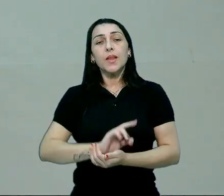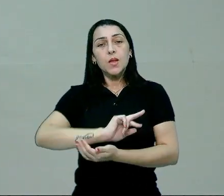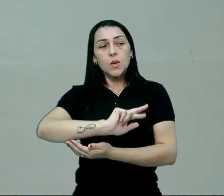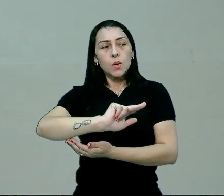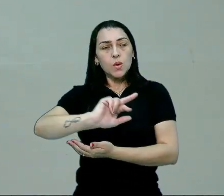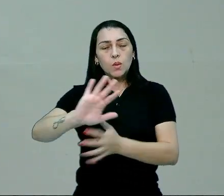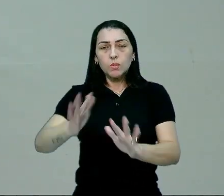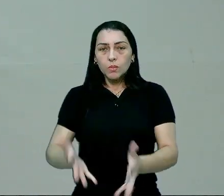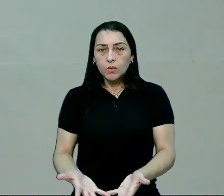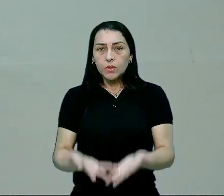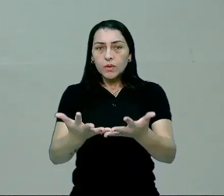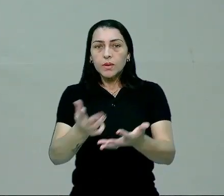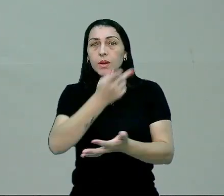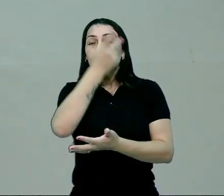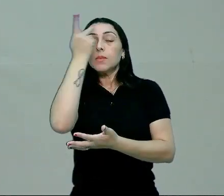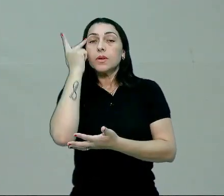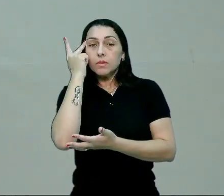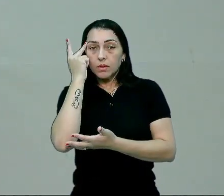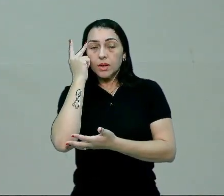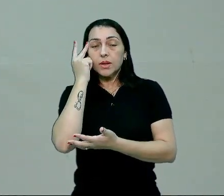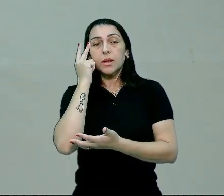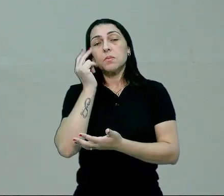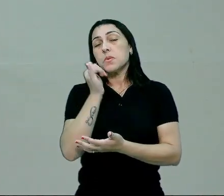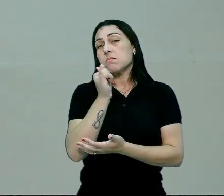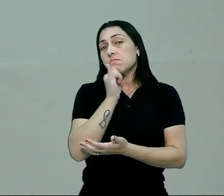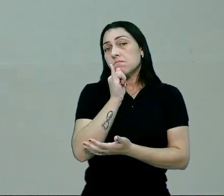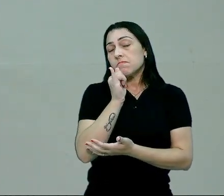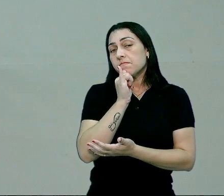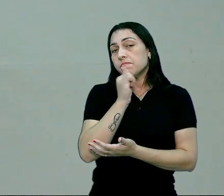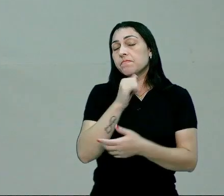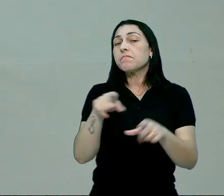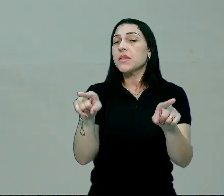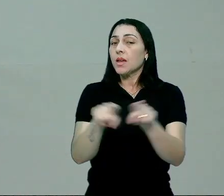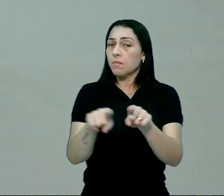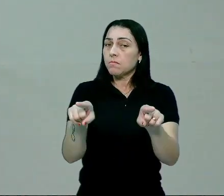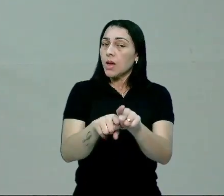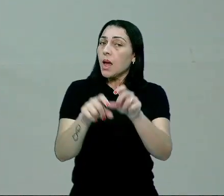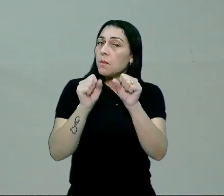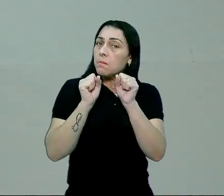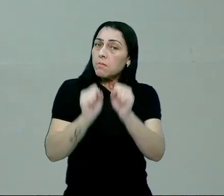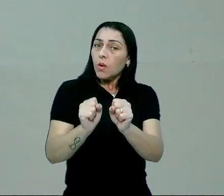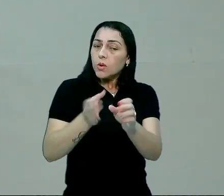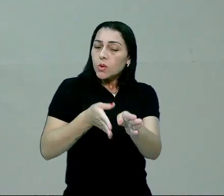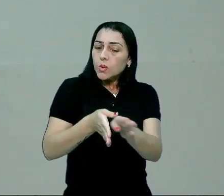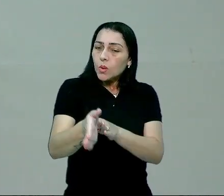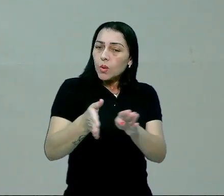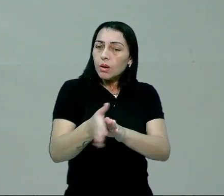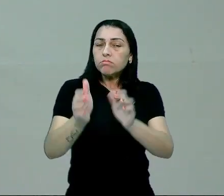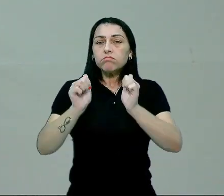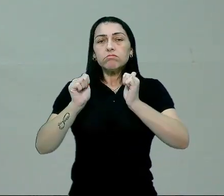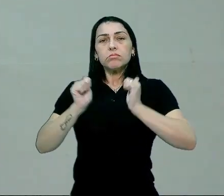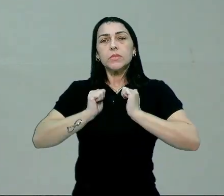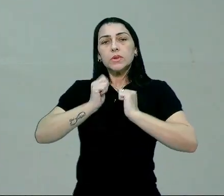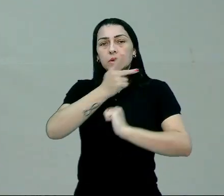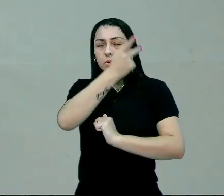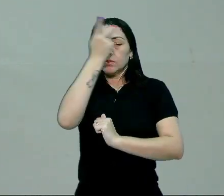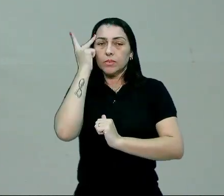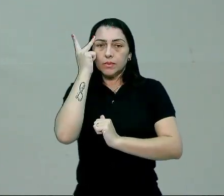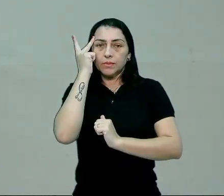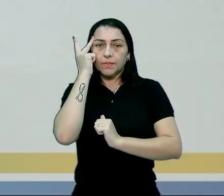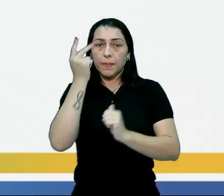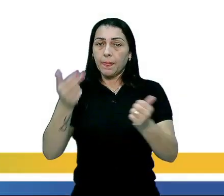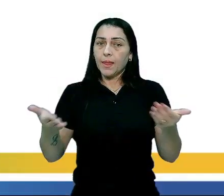dentre outras motivações pessoais, que, digamos assim, também podem orientar o comportamento das pessoas.